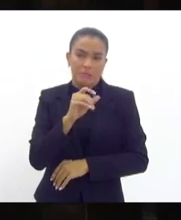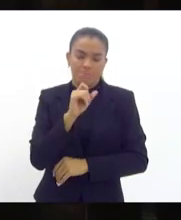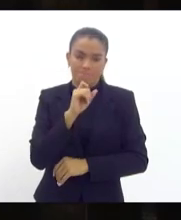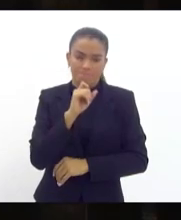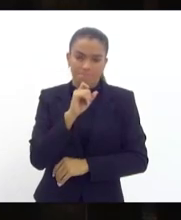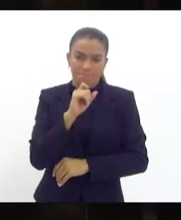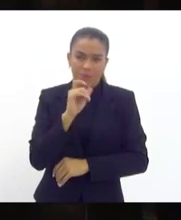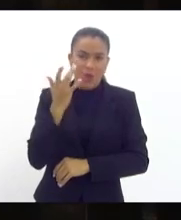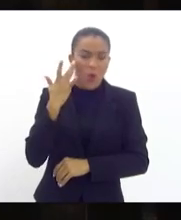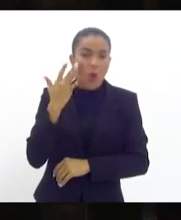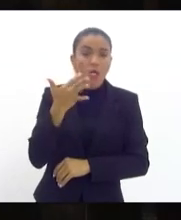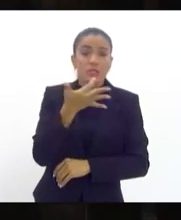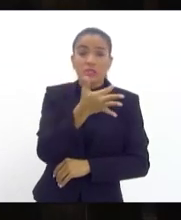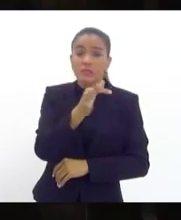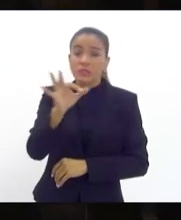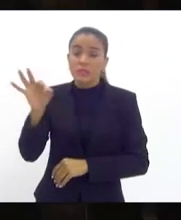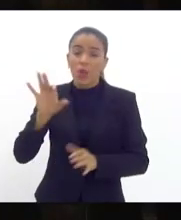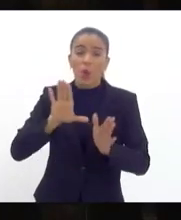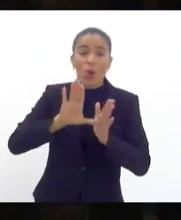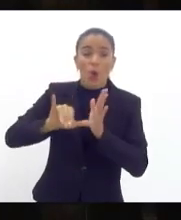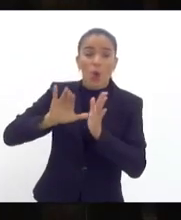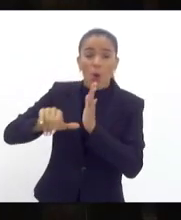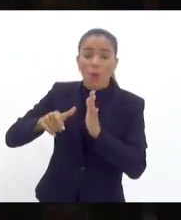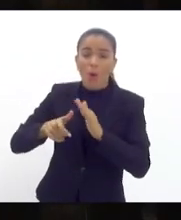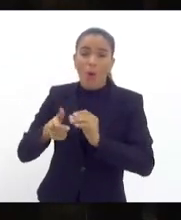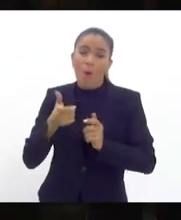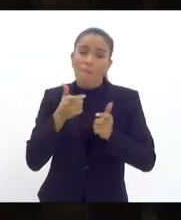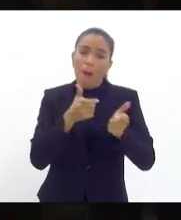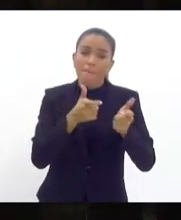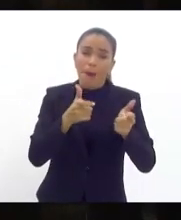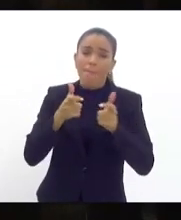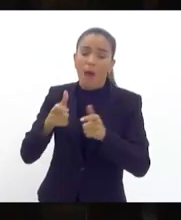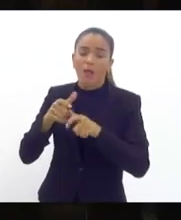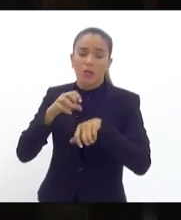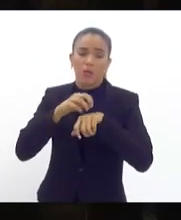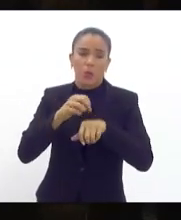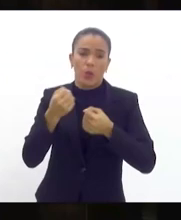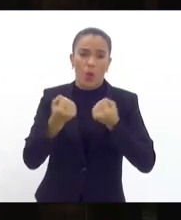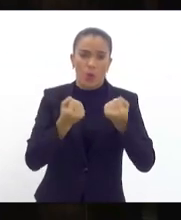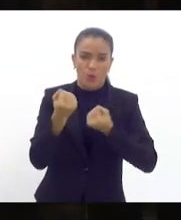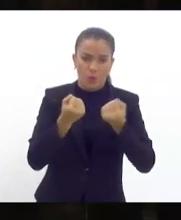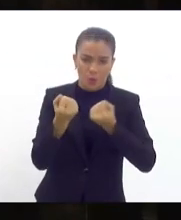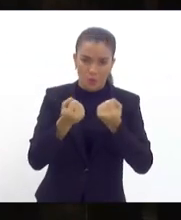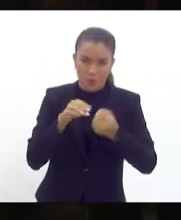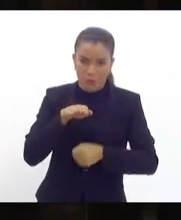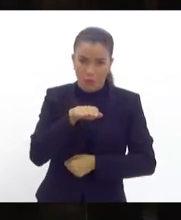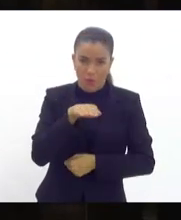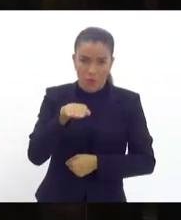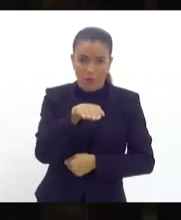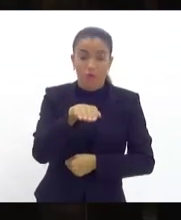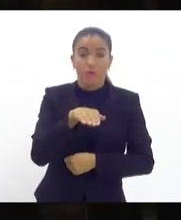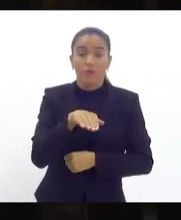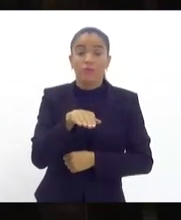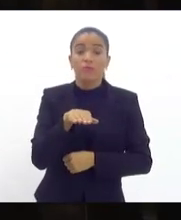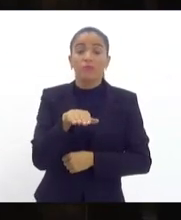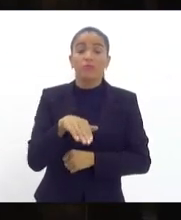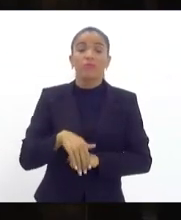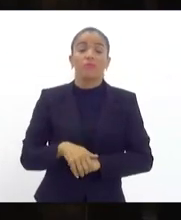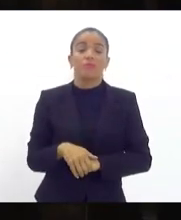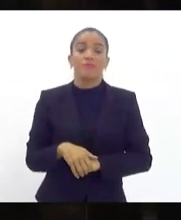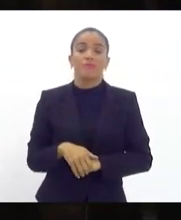sem roubos de automóvel por meio de despencou para 10 ou uma coisa parecida quer dizer quando